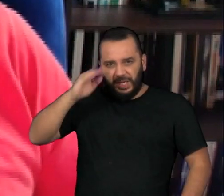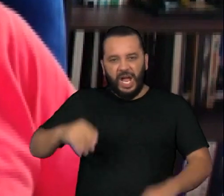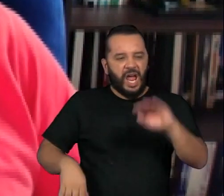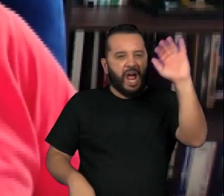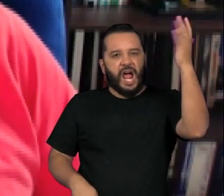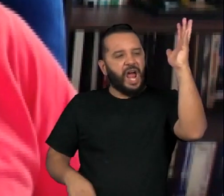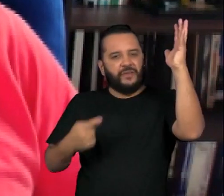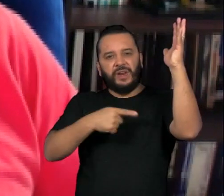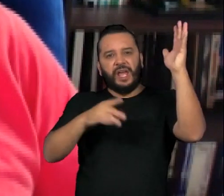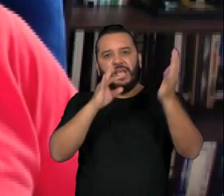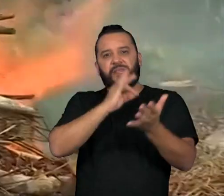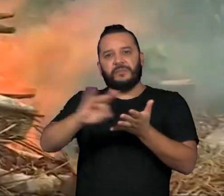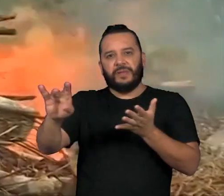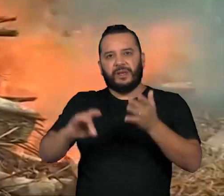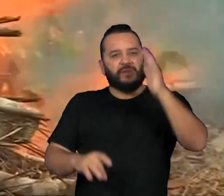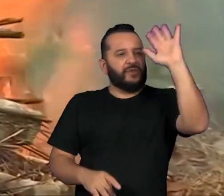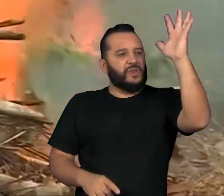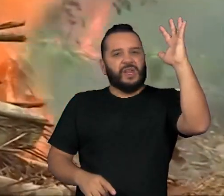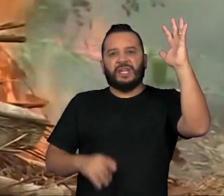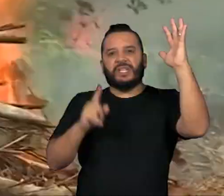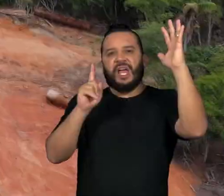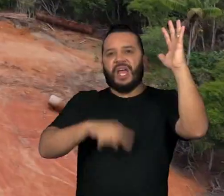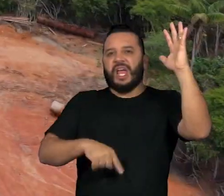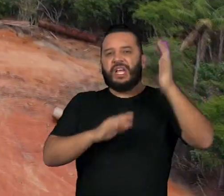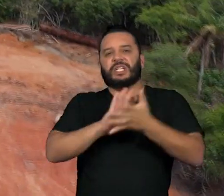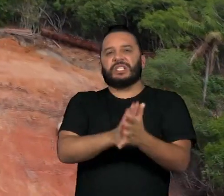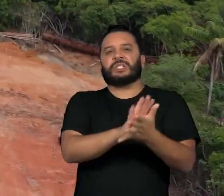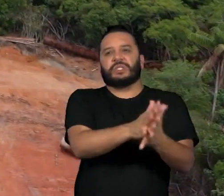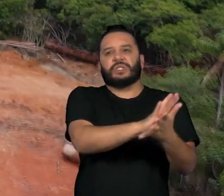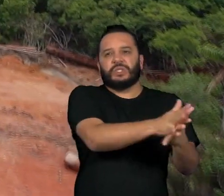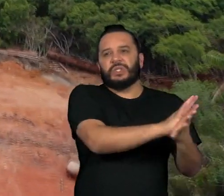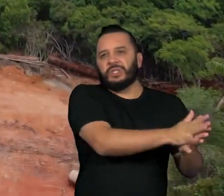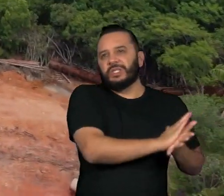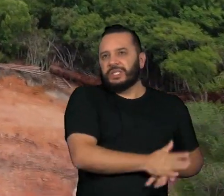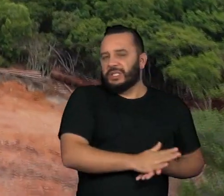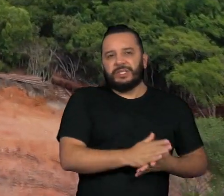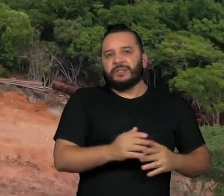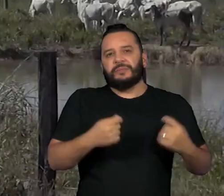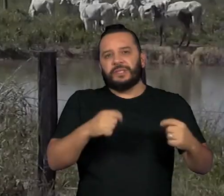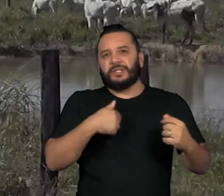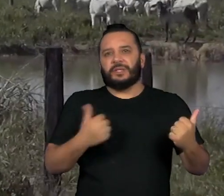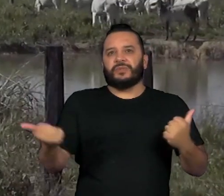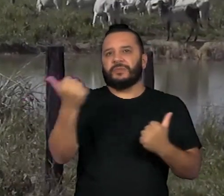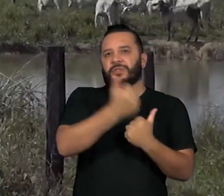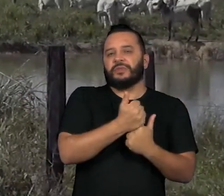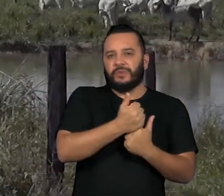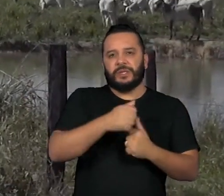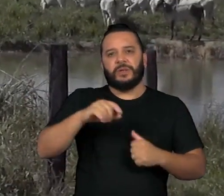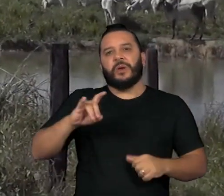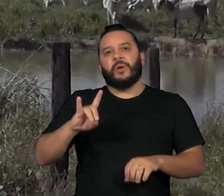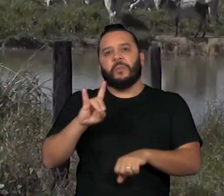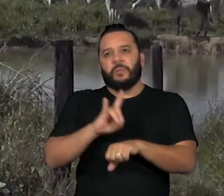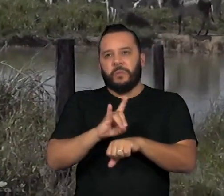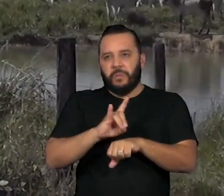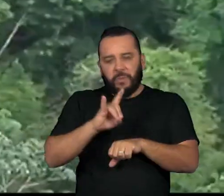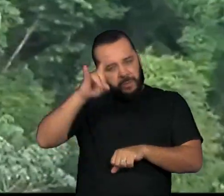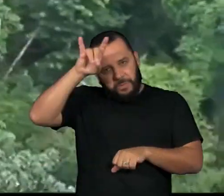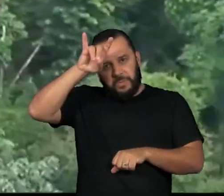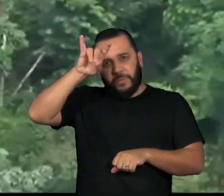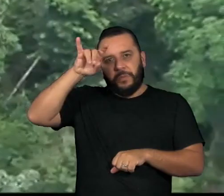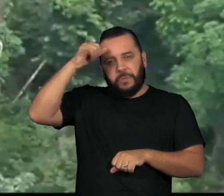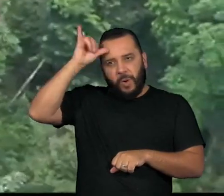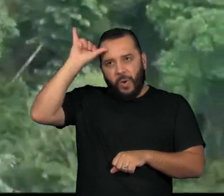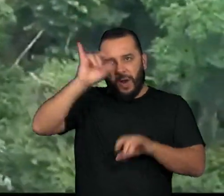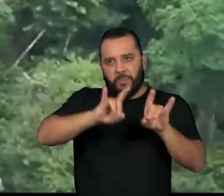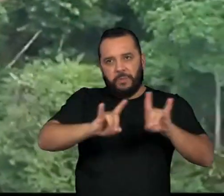inimiga, a floresta era um inferno verde que tinha que ser destruído, tinha que ser substituído por pastagens e imensa pecuária.